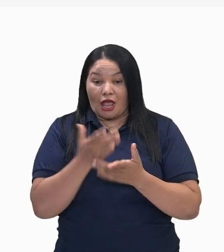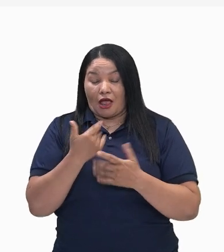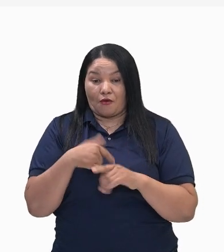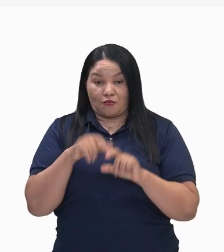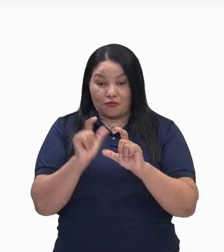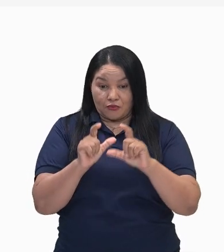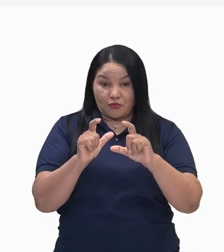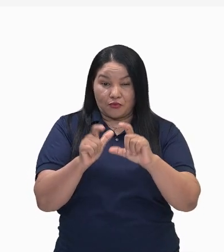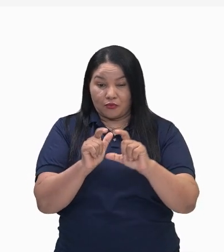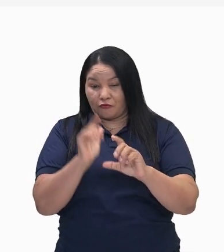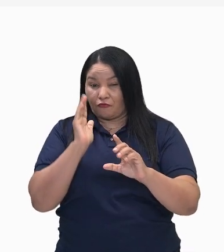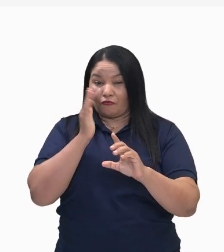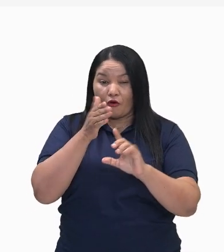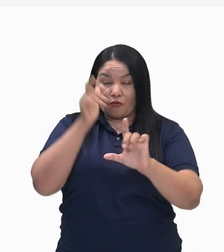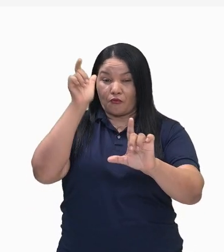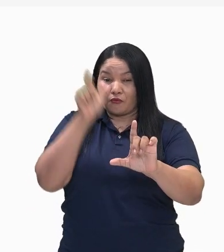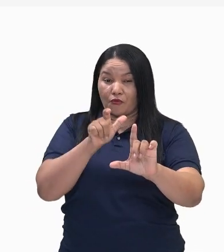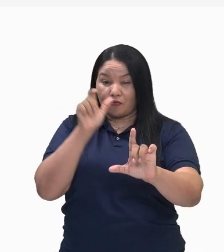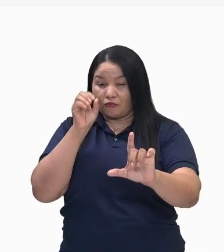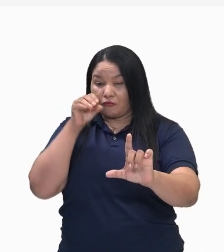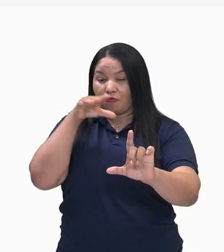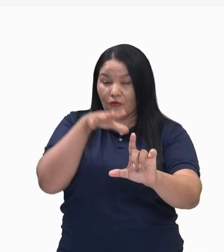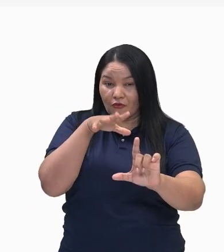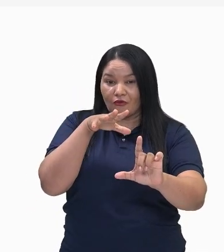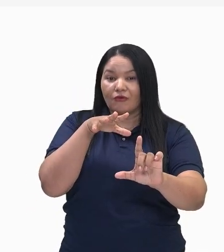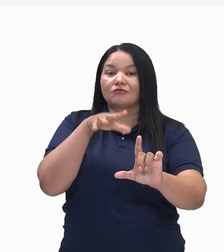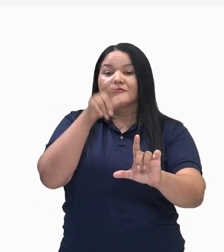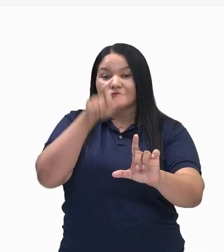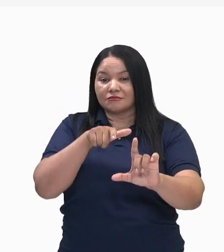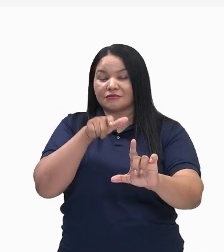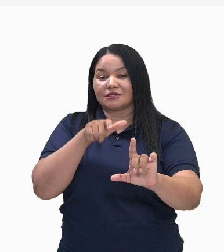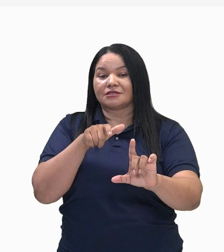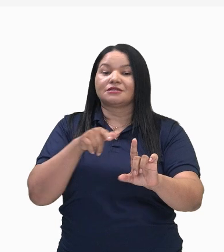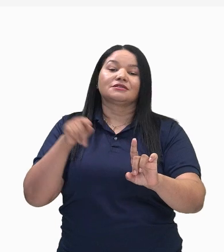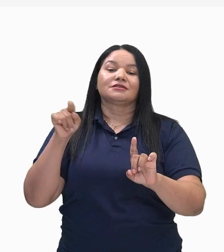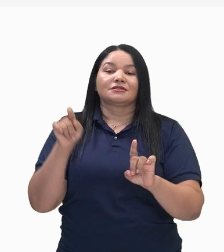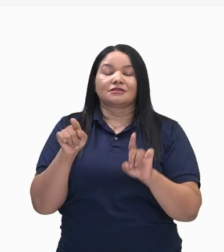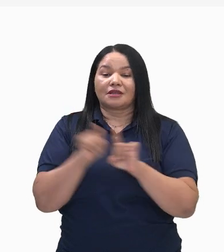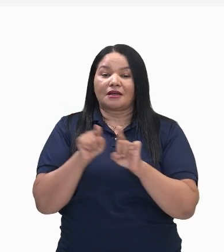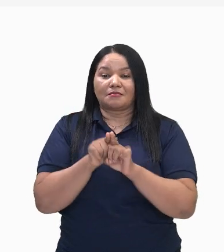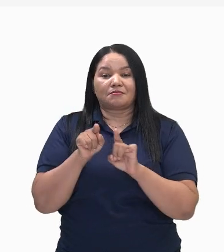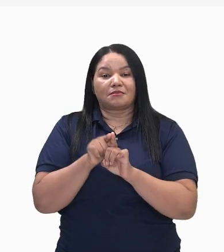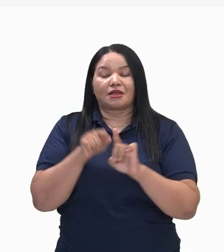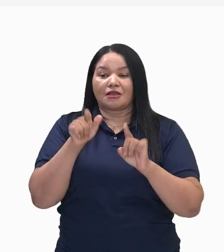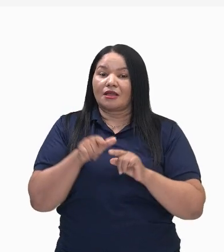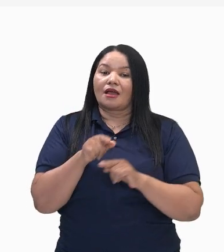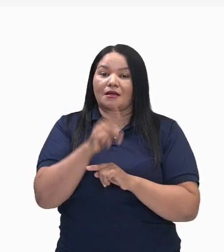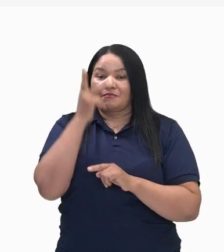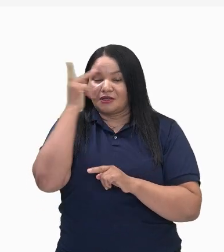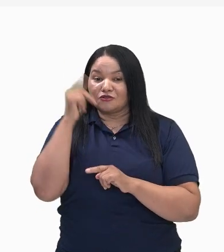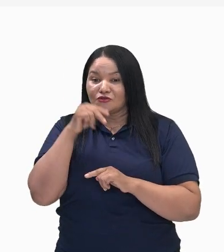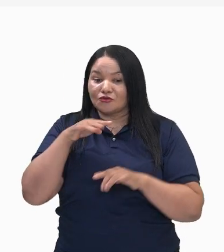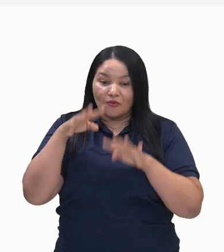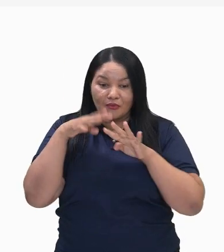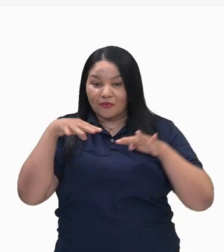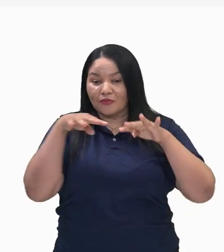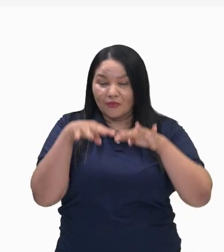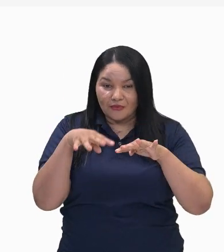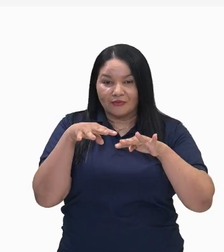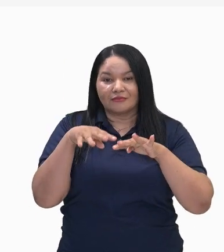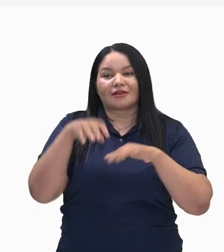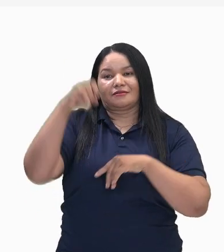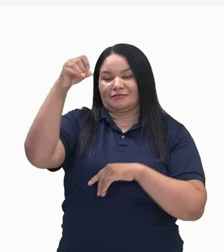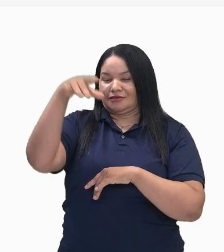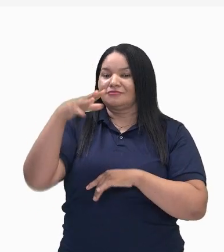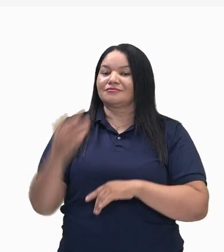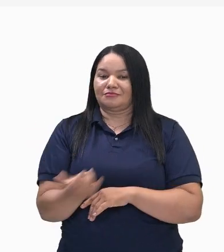um único foco de luz ali naquele personagem, certo? E vai chamar atenção. A iluminação é muito